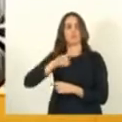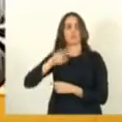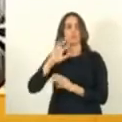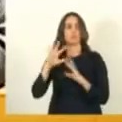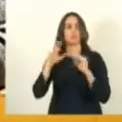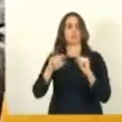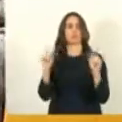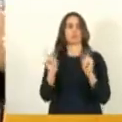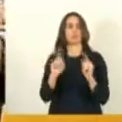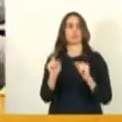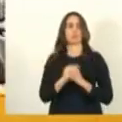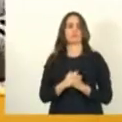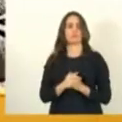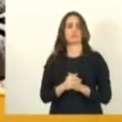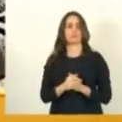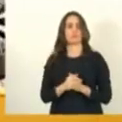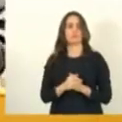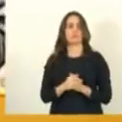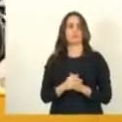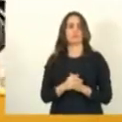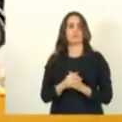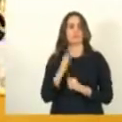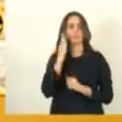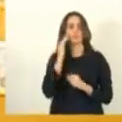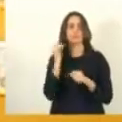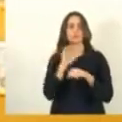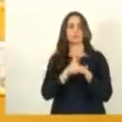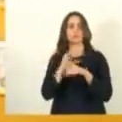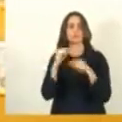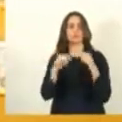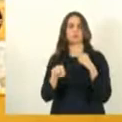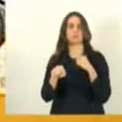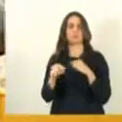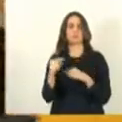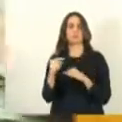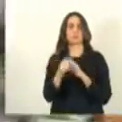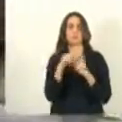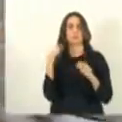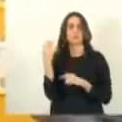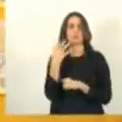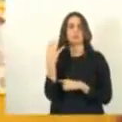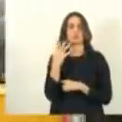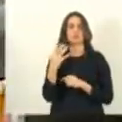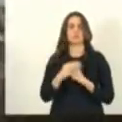total, considerando inconstitucional o artigo 4º.